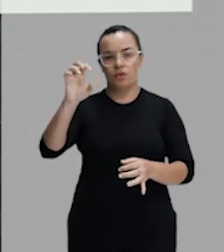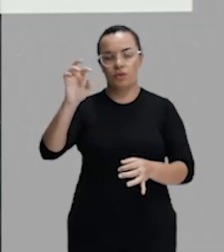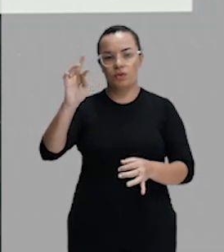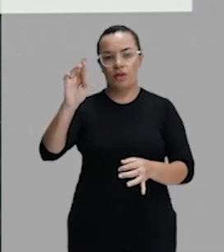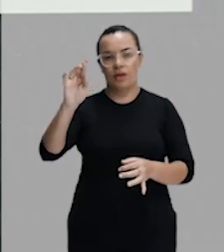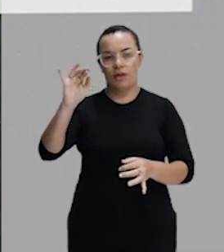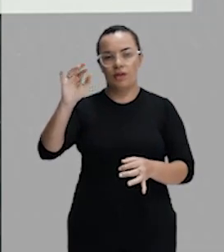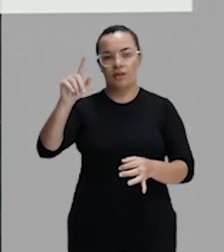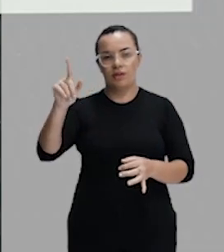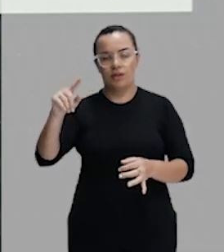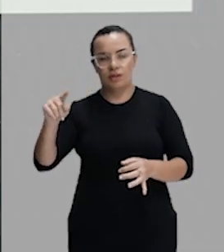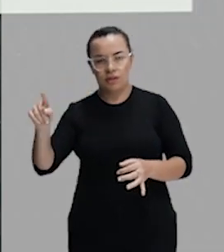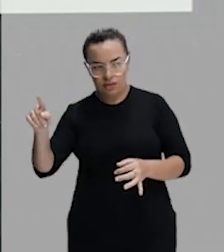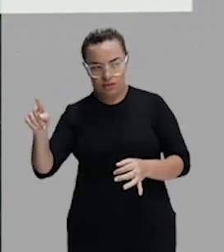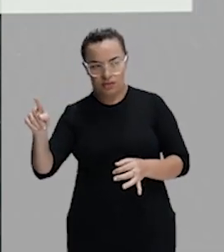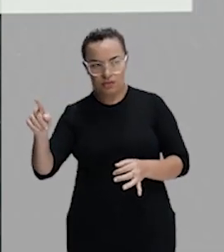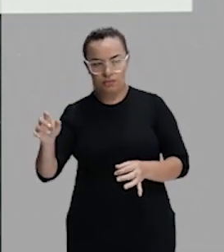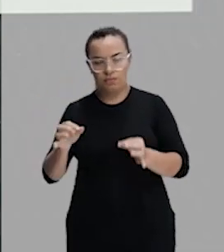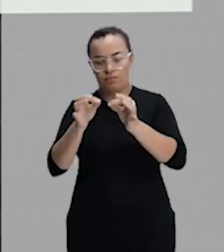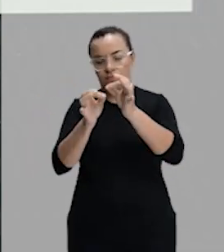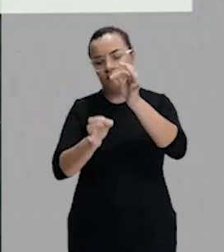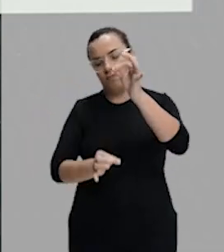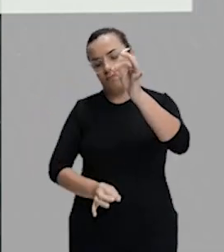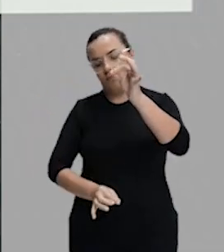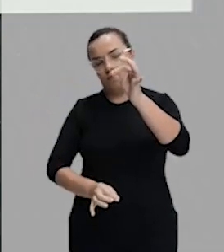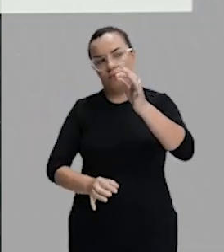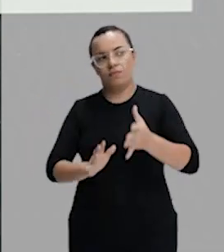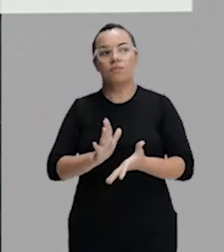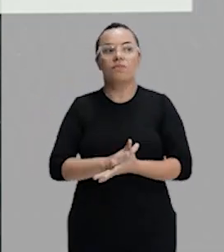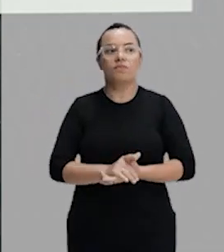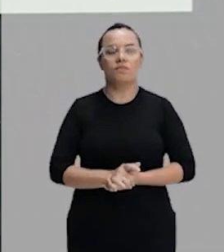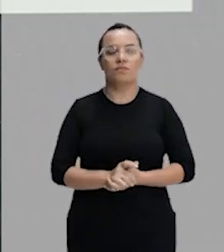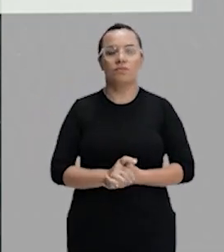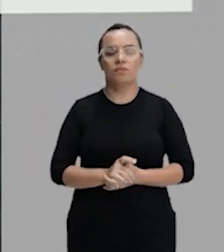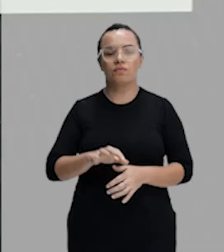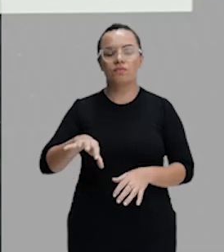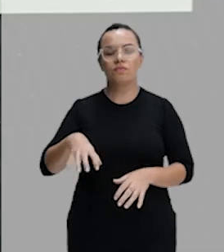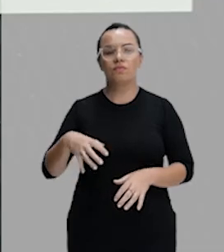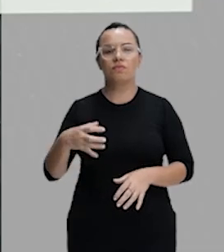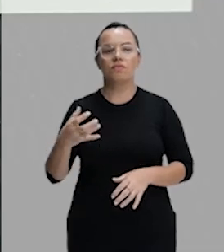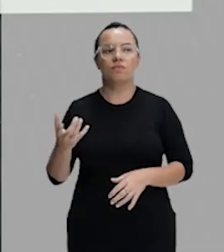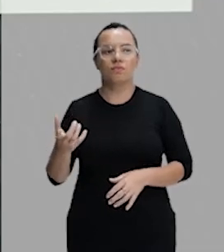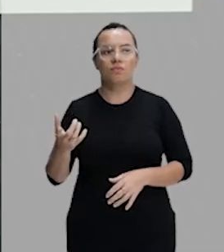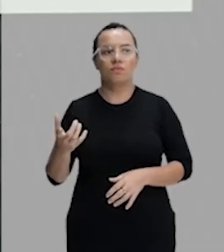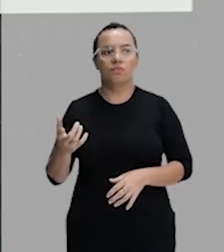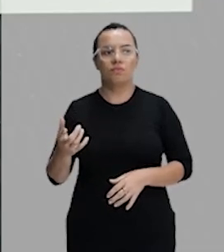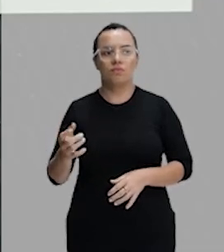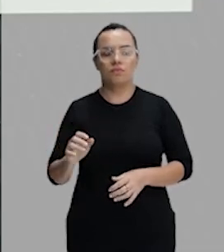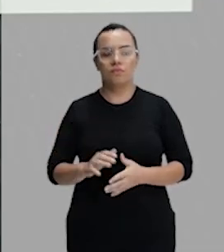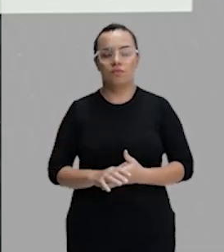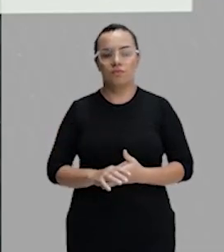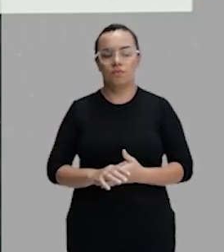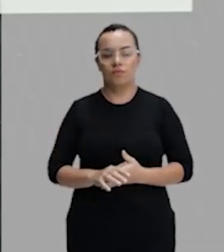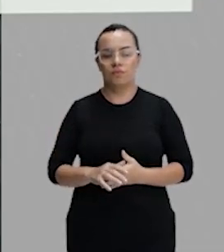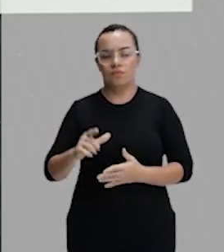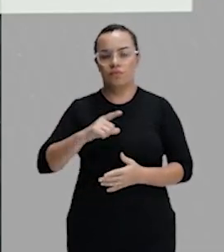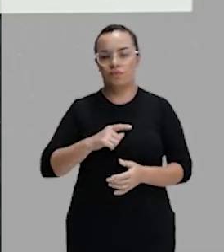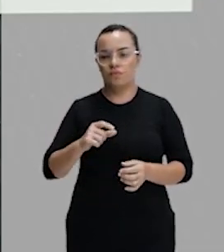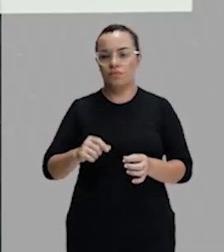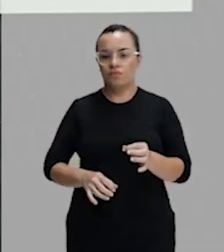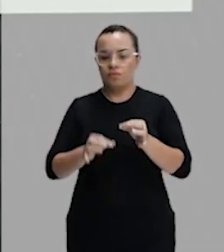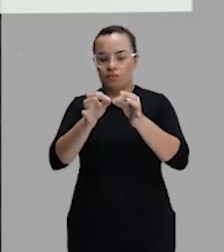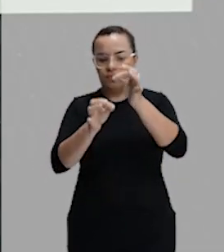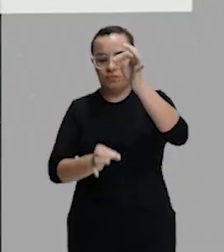vai falar de foco e reta diretriz. E aí o que acontece? Eu tenho aqui alguns pontos, ó. Um ponto